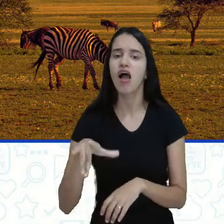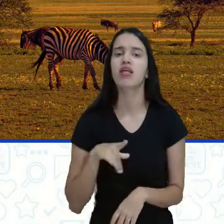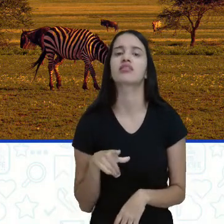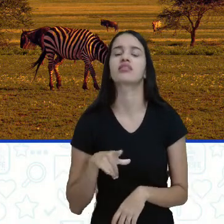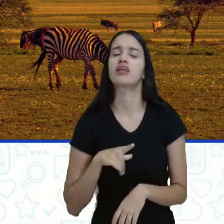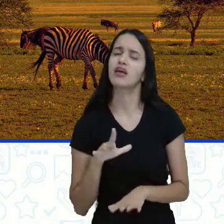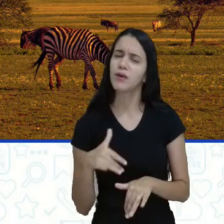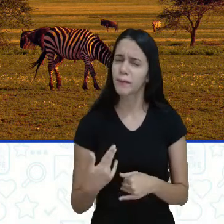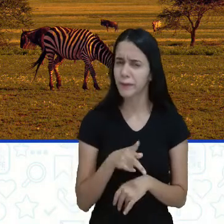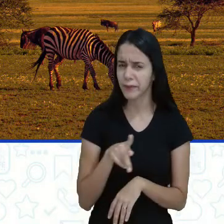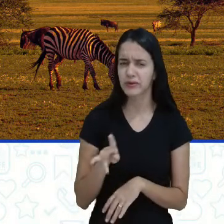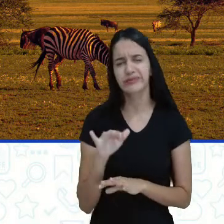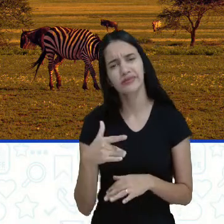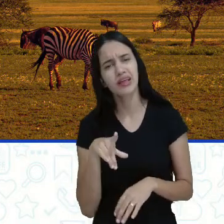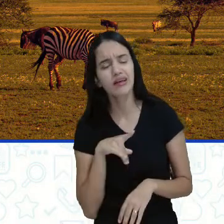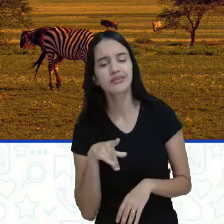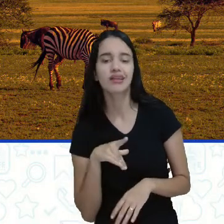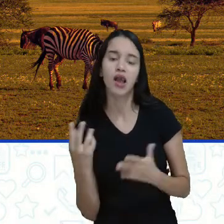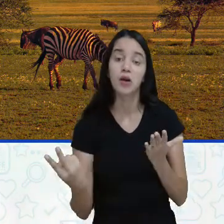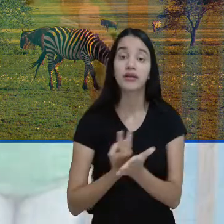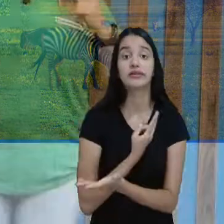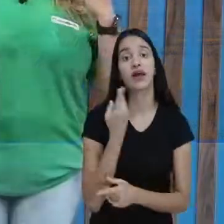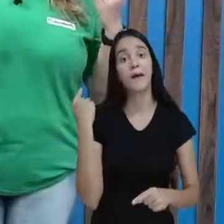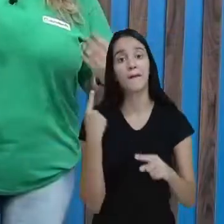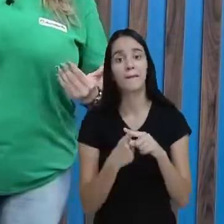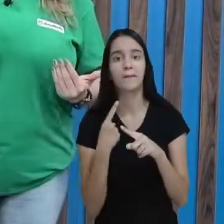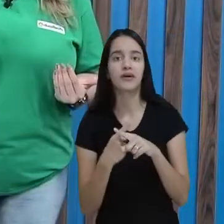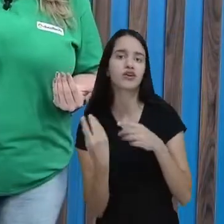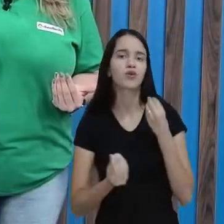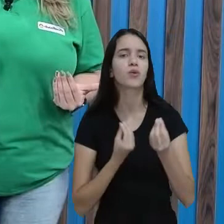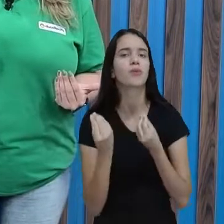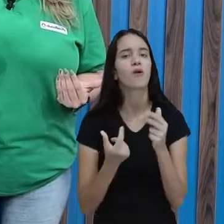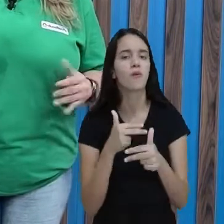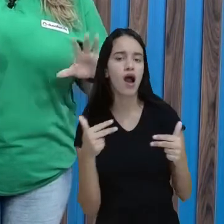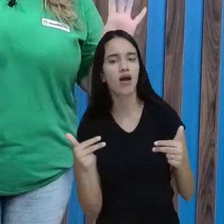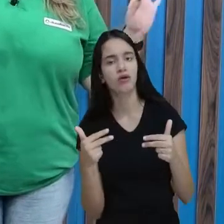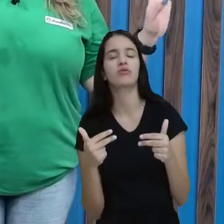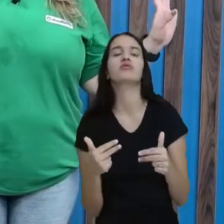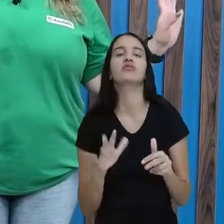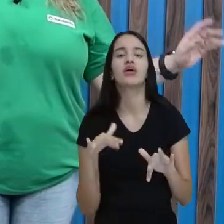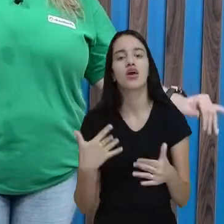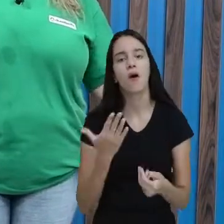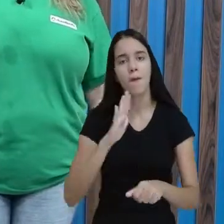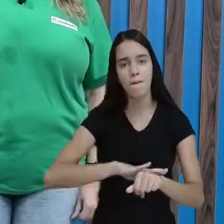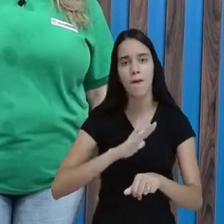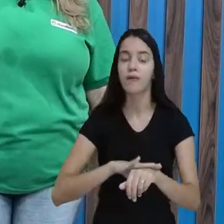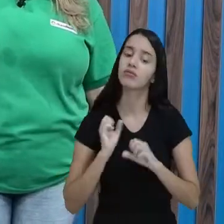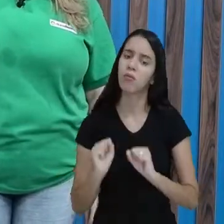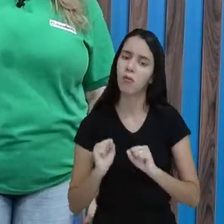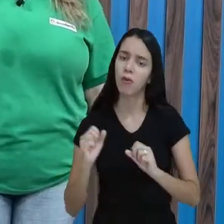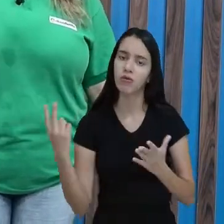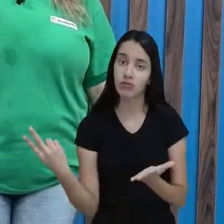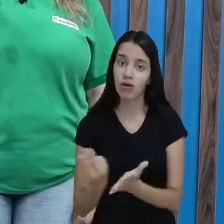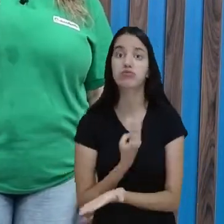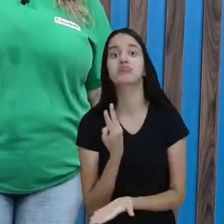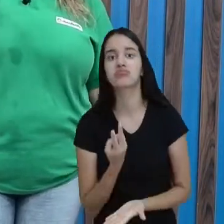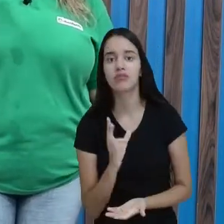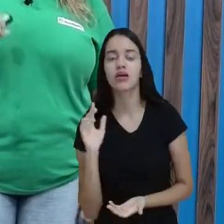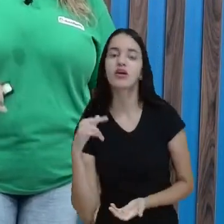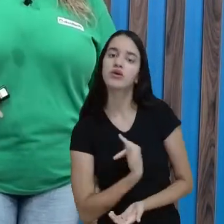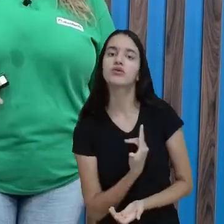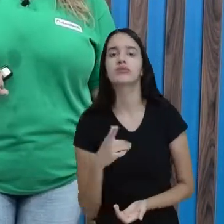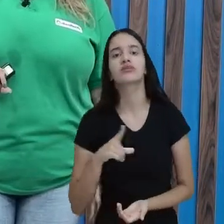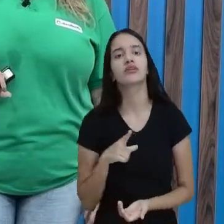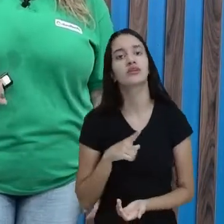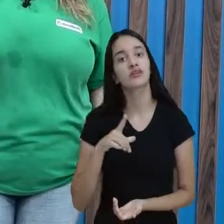ocorrer, professora. Não é que tem que ocorrer, gente. É porque, como é uma coisa aleatória, em algum momento pode acontecer. É isso que a gente